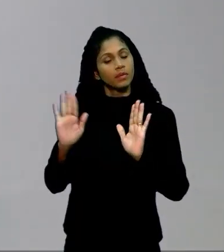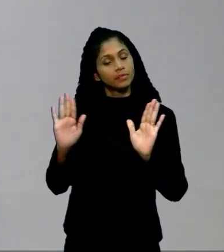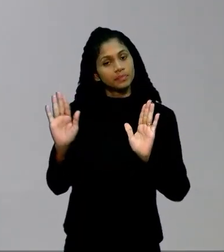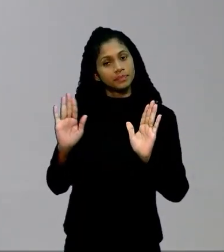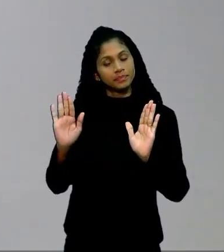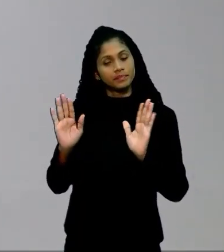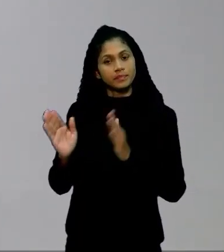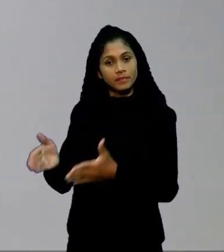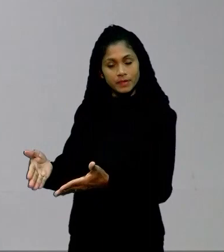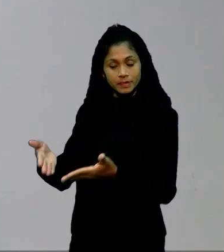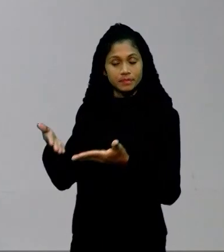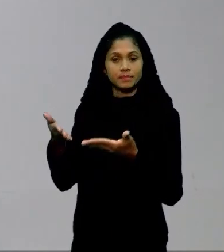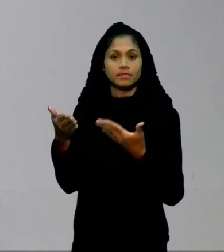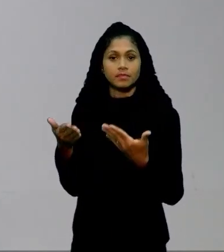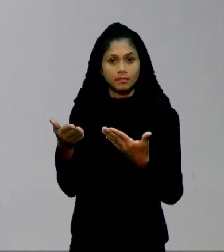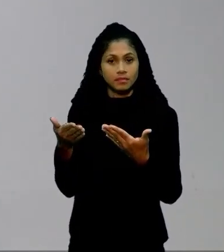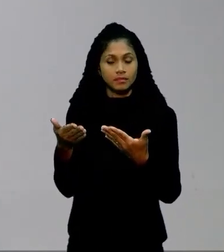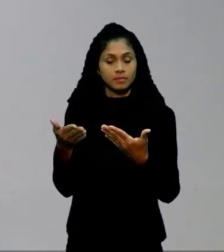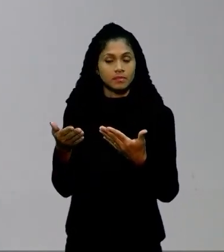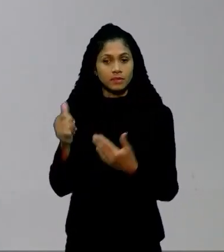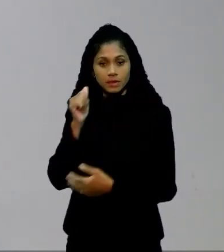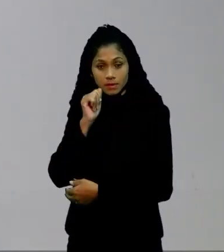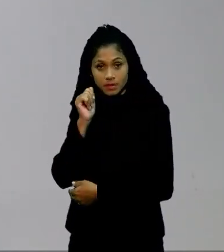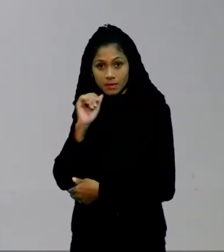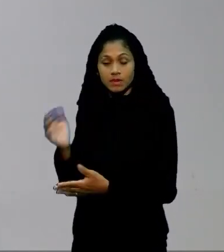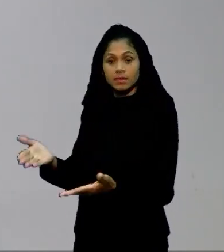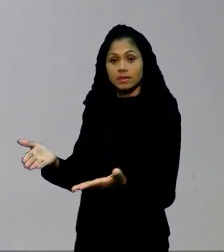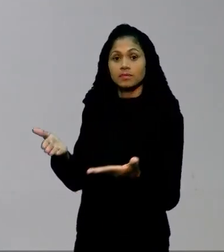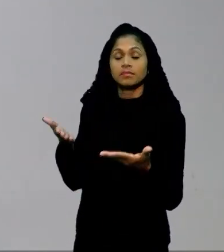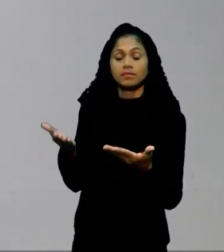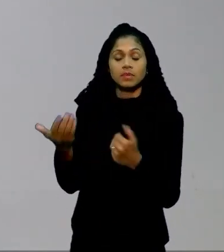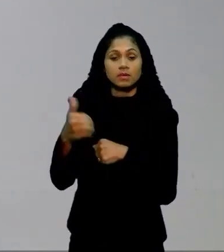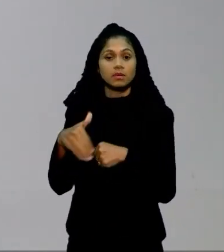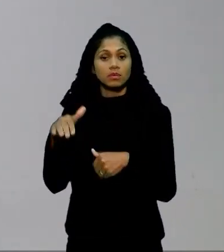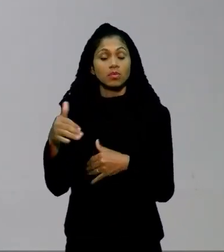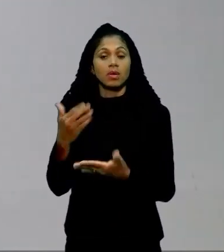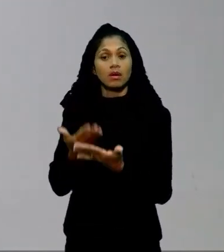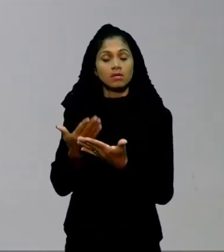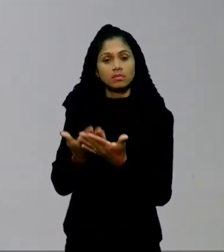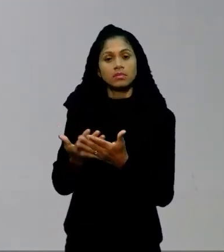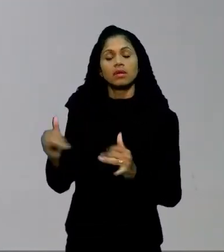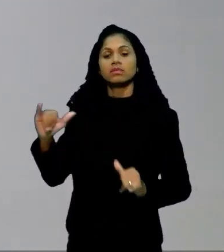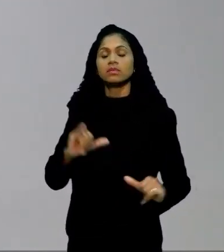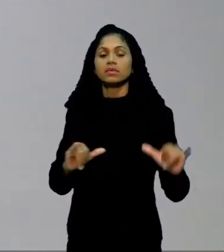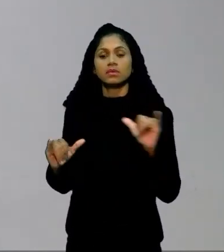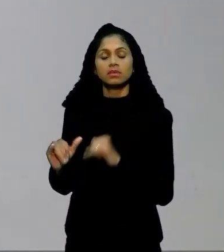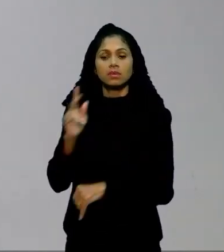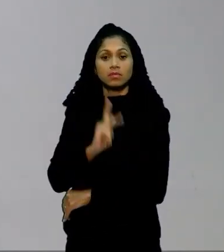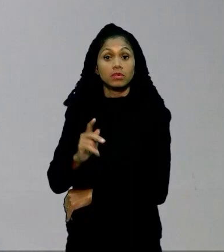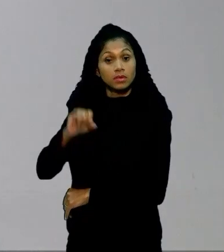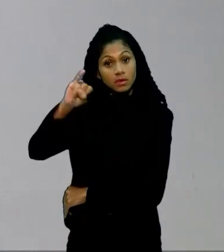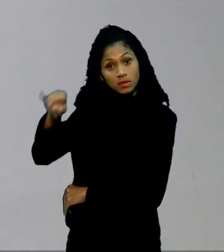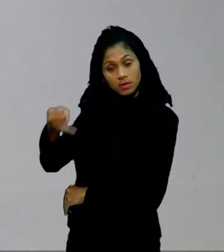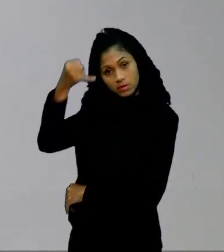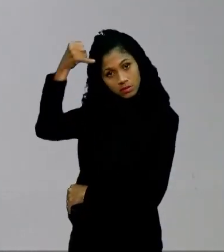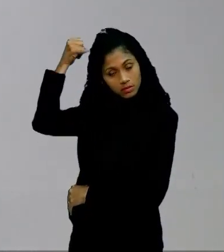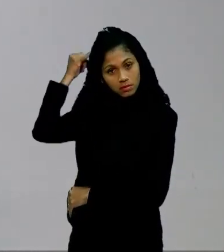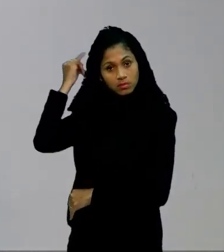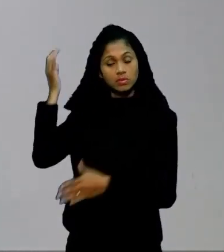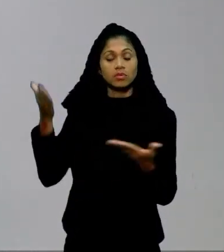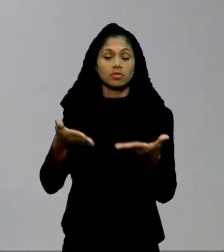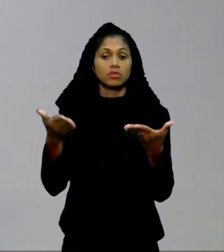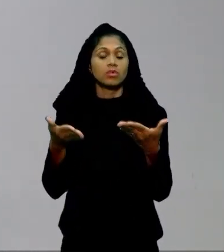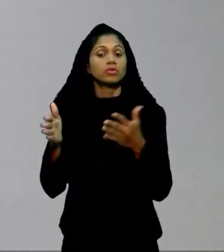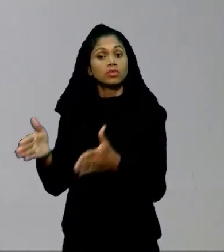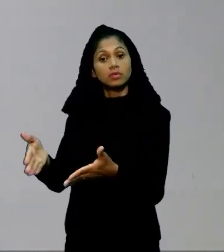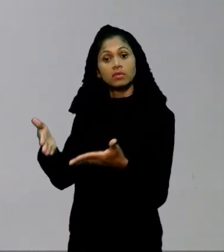Olá, seja muito bem-vindo e muito bem-vinda a mais uma aula de Química. Eu sou o professor Josenilson e hoje eu te